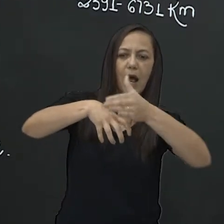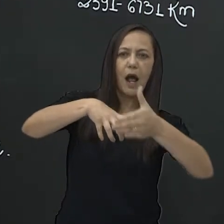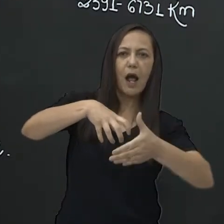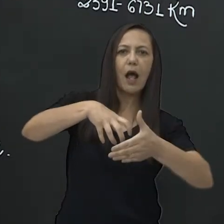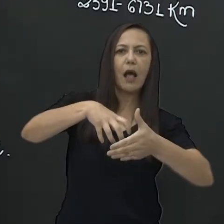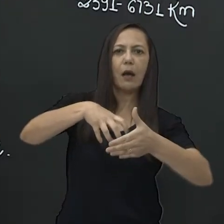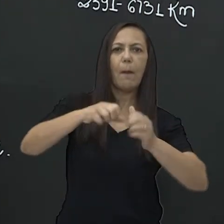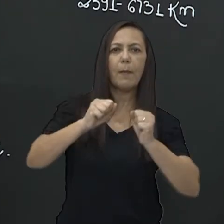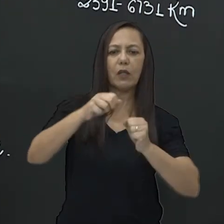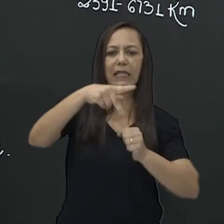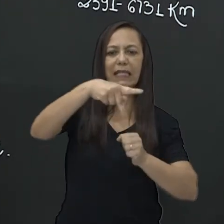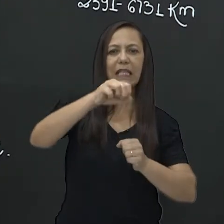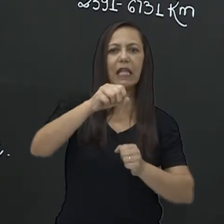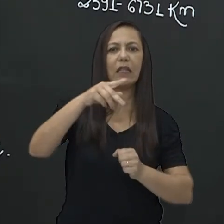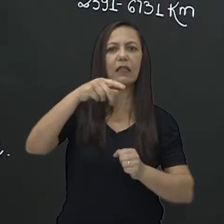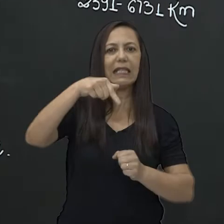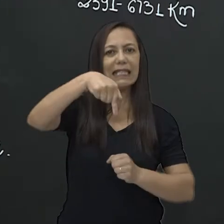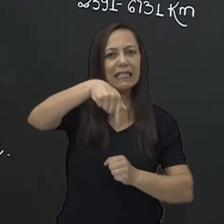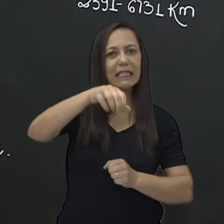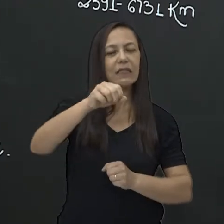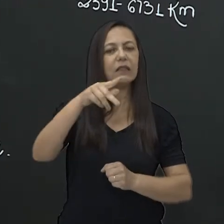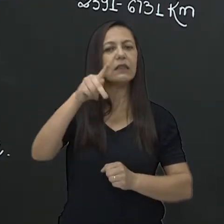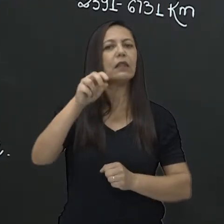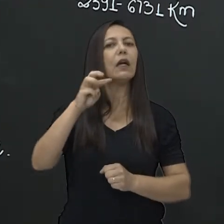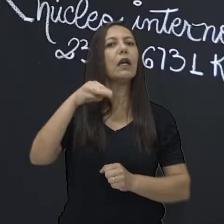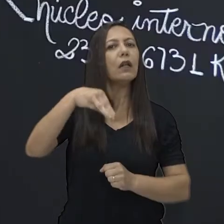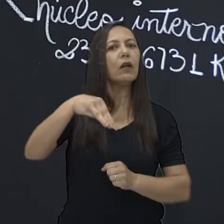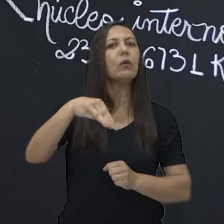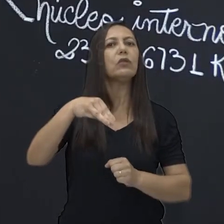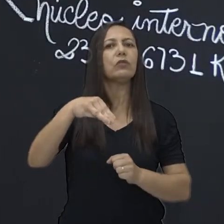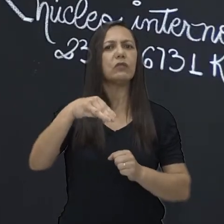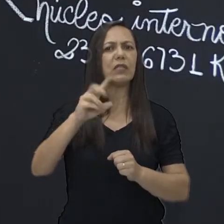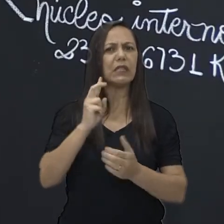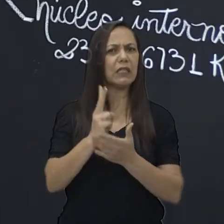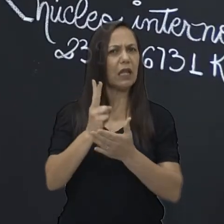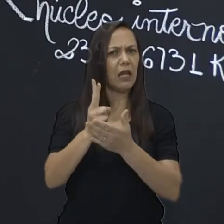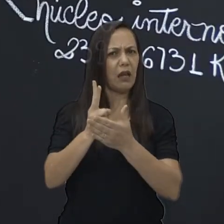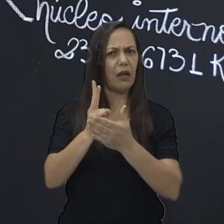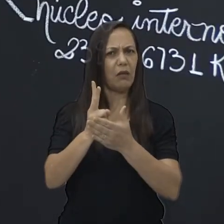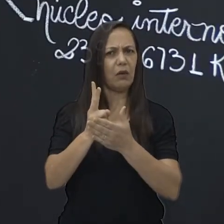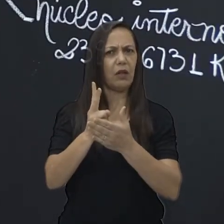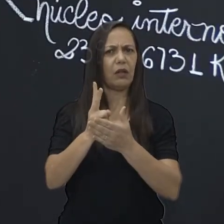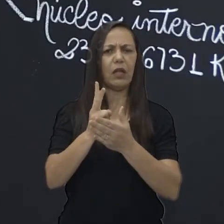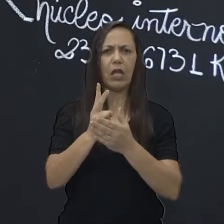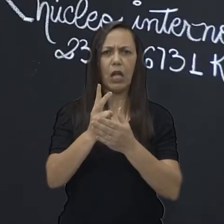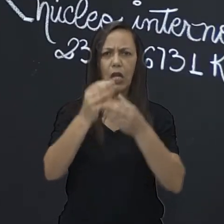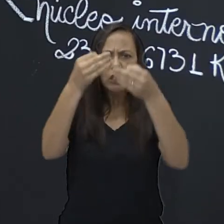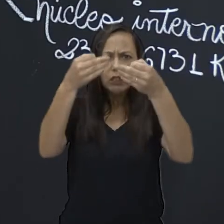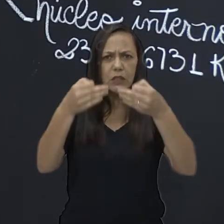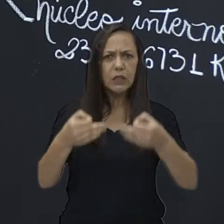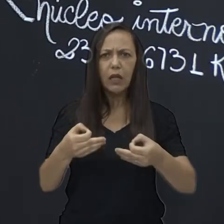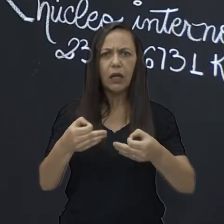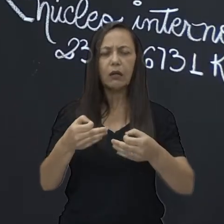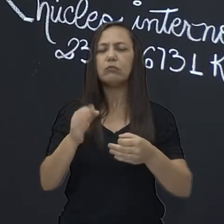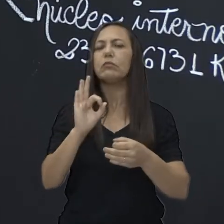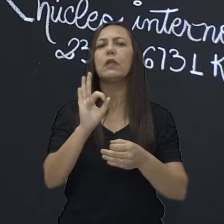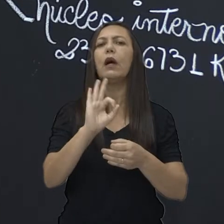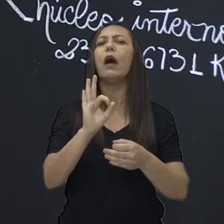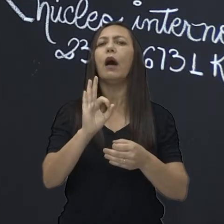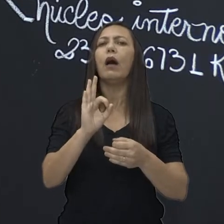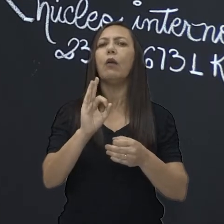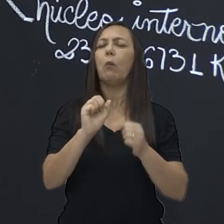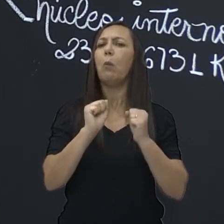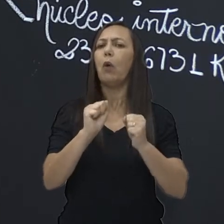ter até 70 quilômetros. Ela sempre tem 70 quilômetros? Não, não é uma coisa uniforme, então ela tem uma